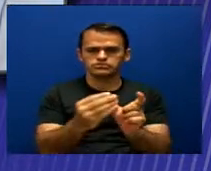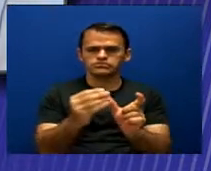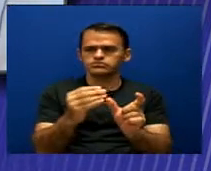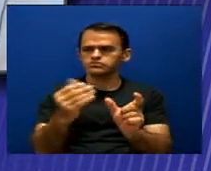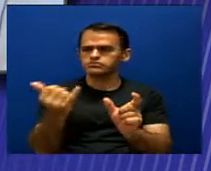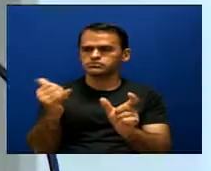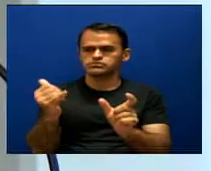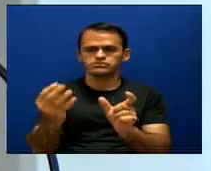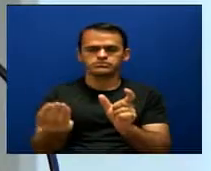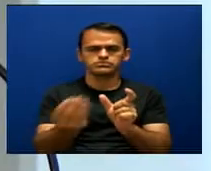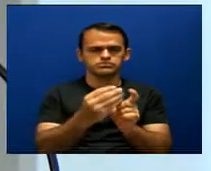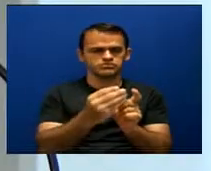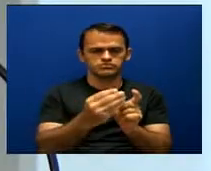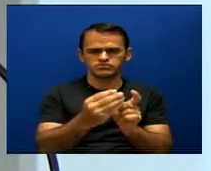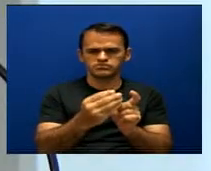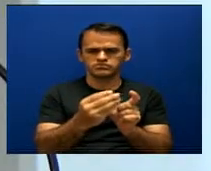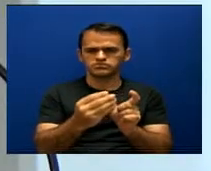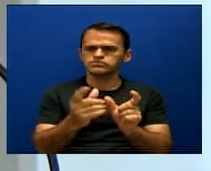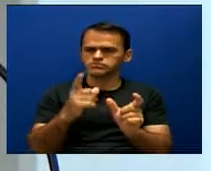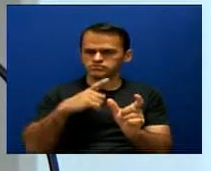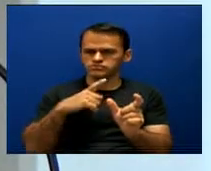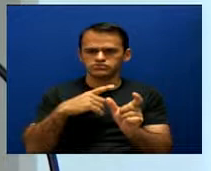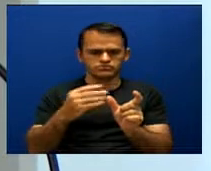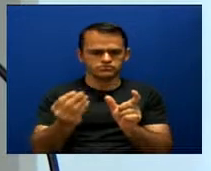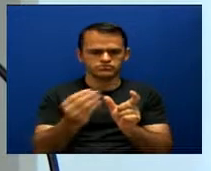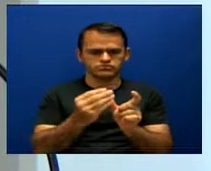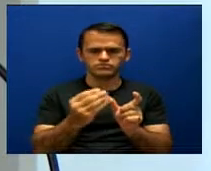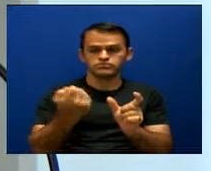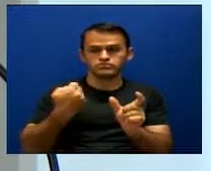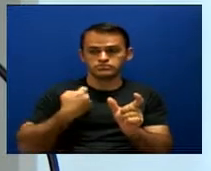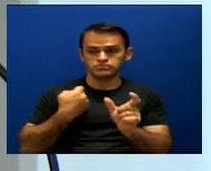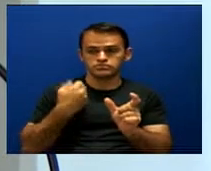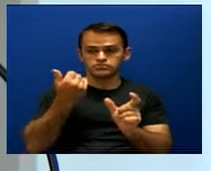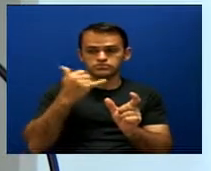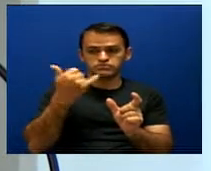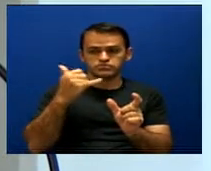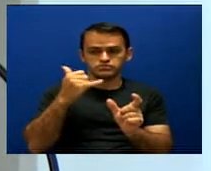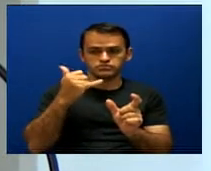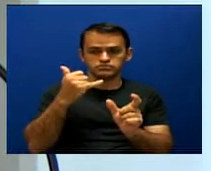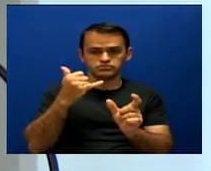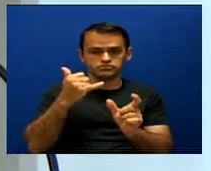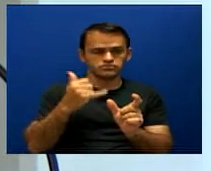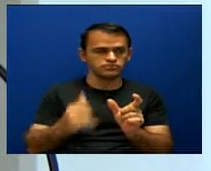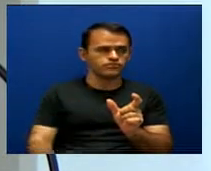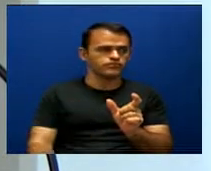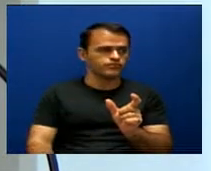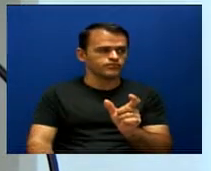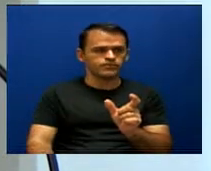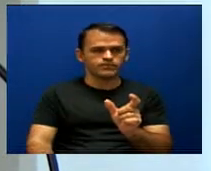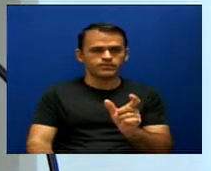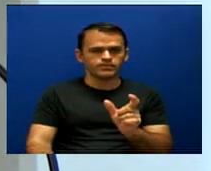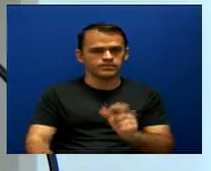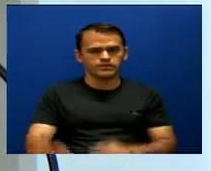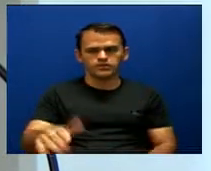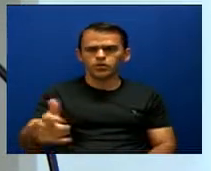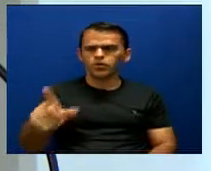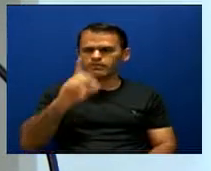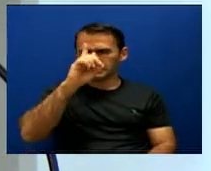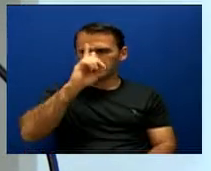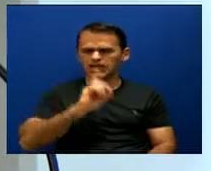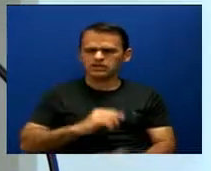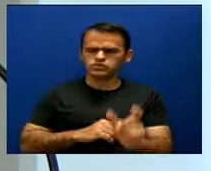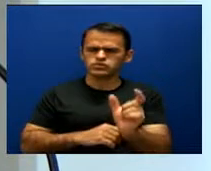dei, num dos plásticos tem o meu cartãozinho de visita. Esse é meu celular. Tá bom. Não, é um outro, é um amarelinho,